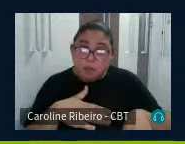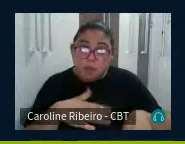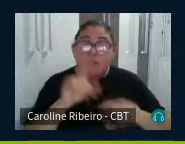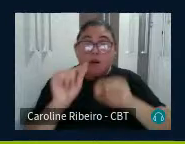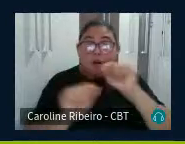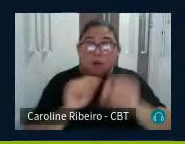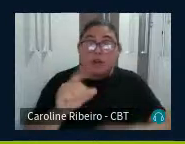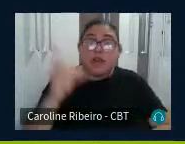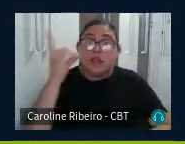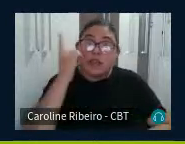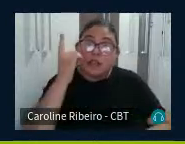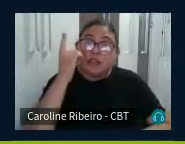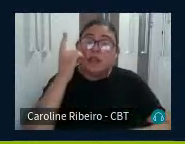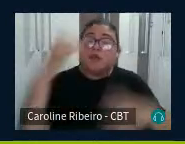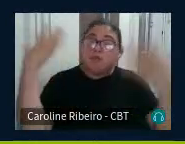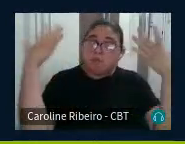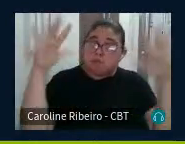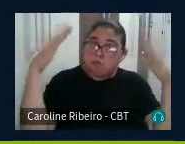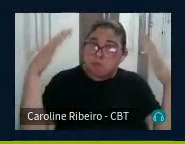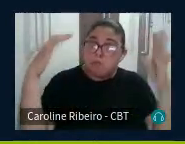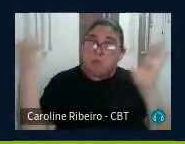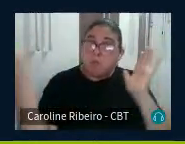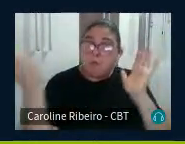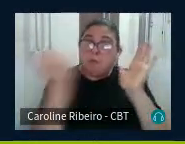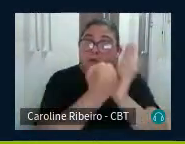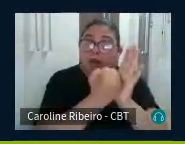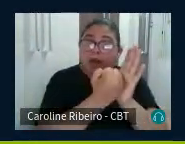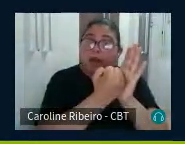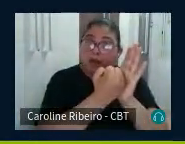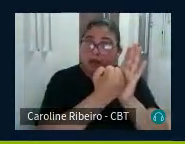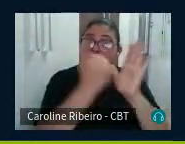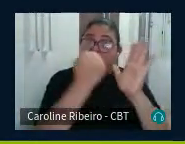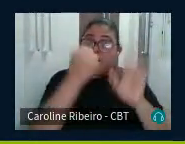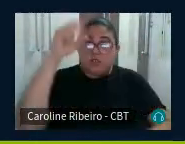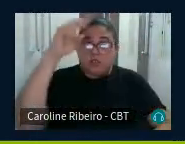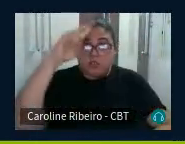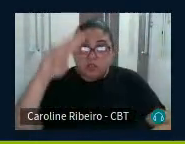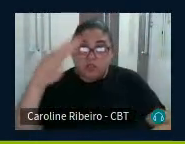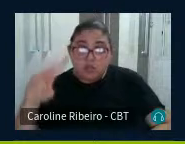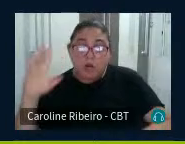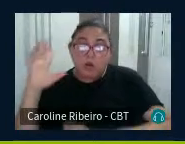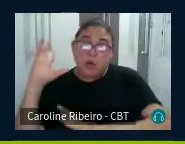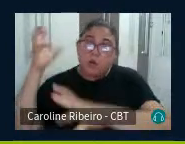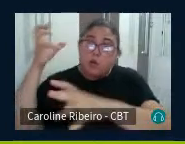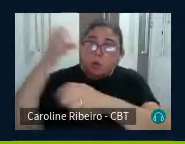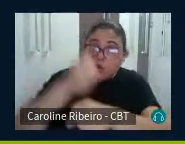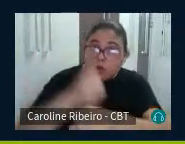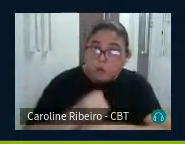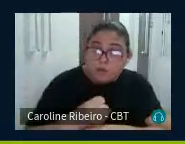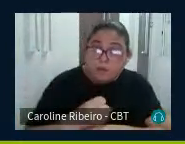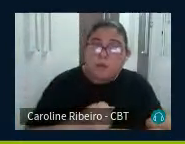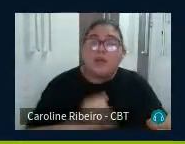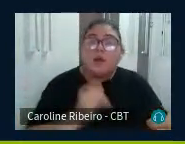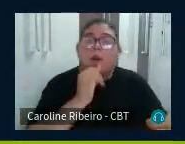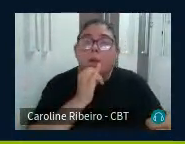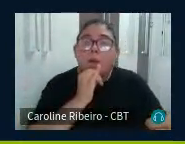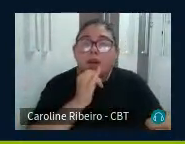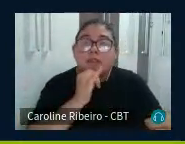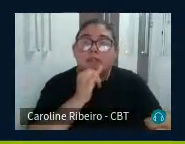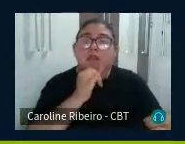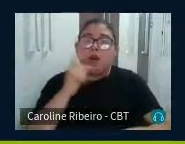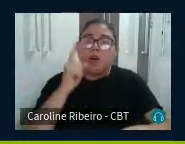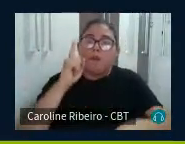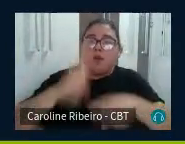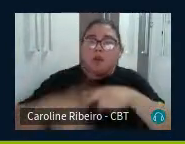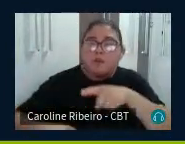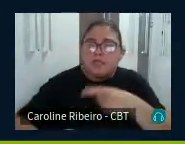faz alusão aos marcos que foram ocorridos, né, lá, como, por exemplo, a proibição do uso